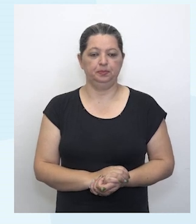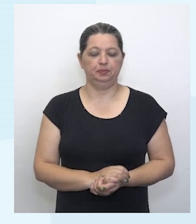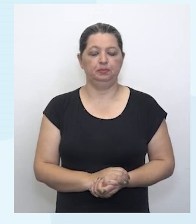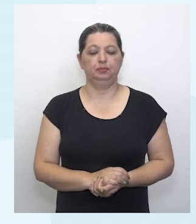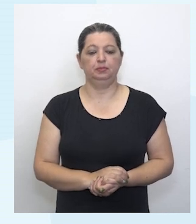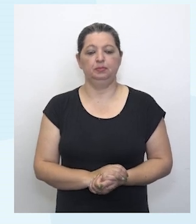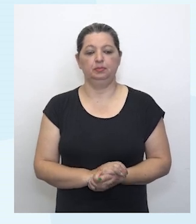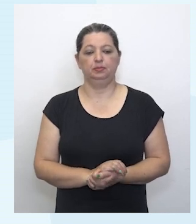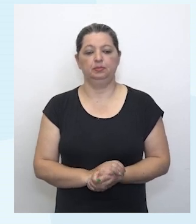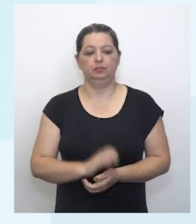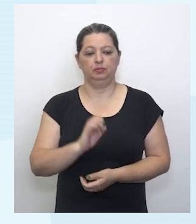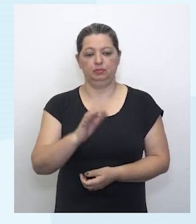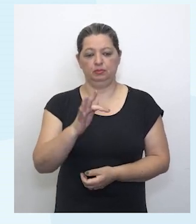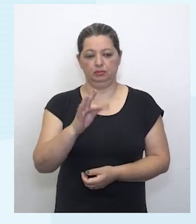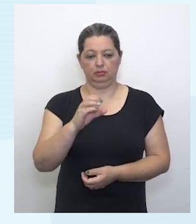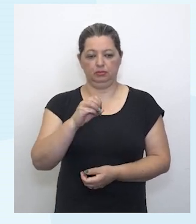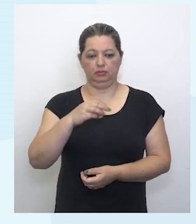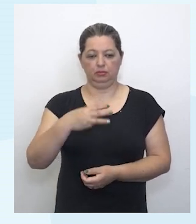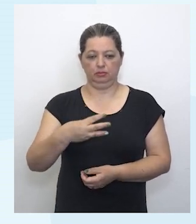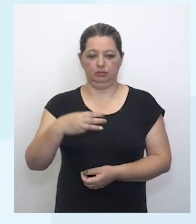da trabalhar